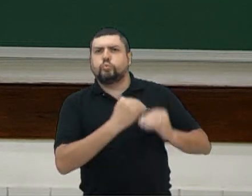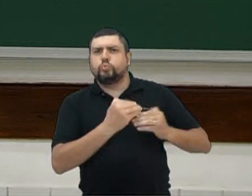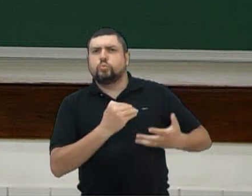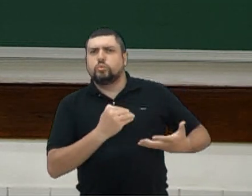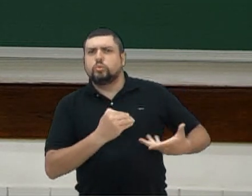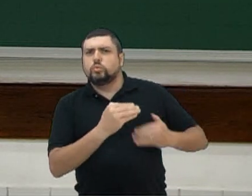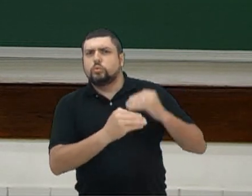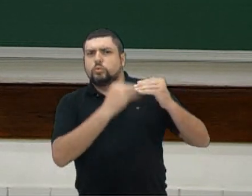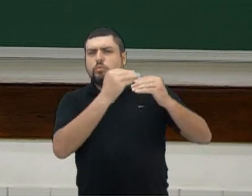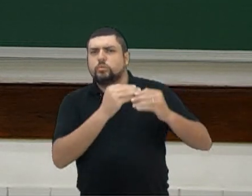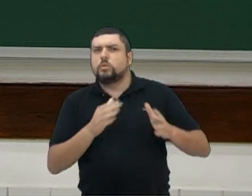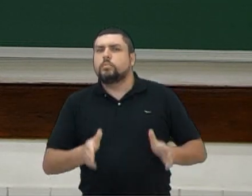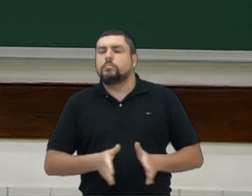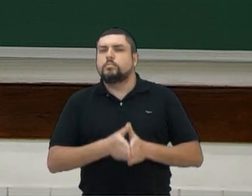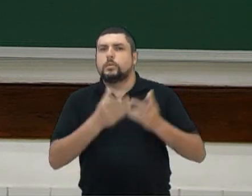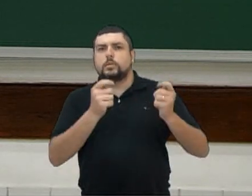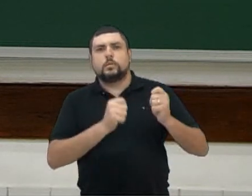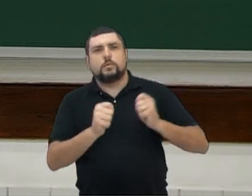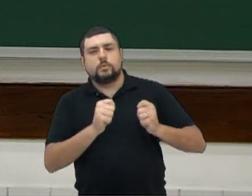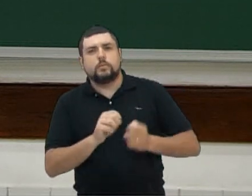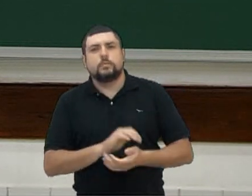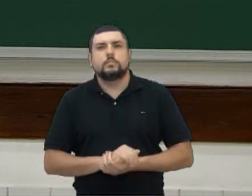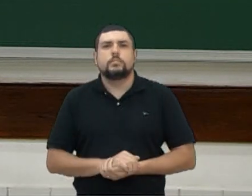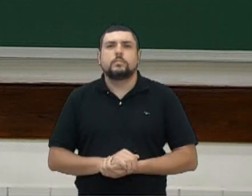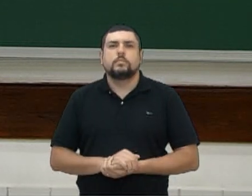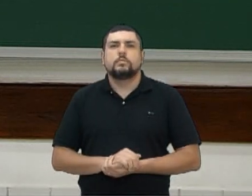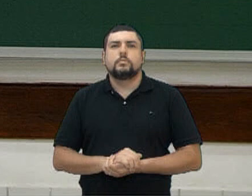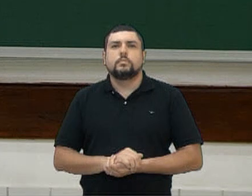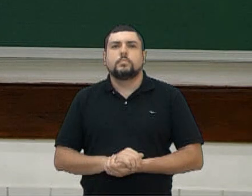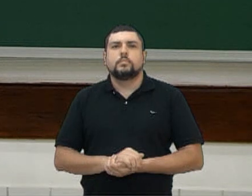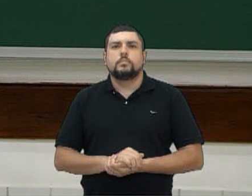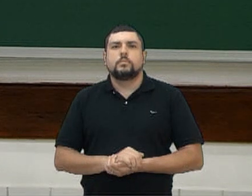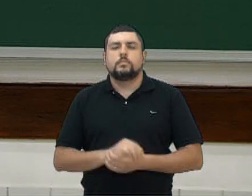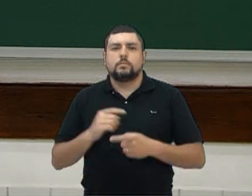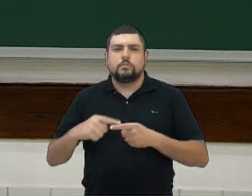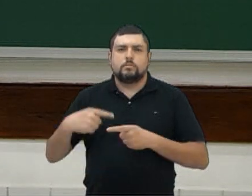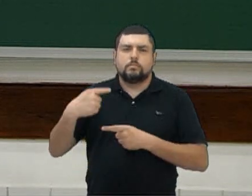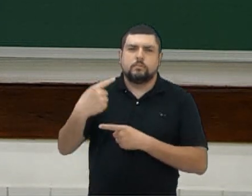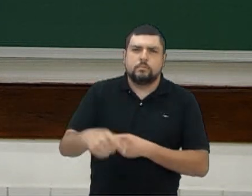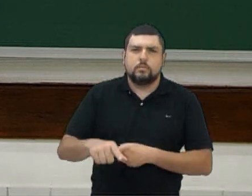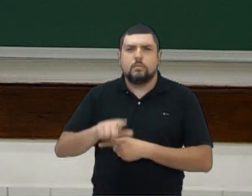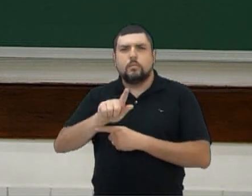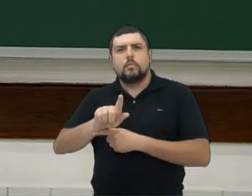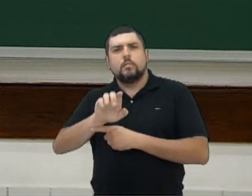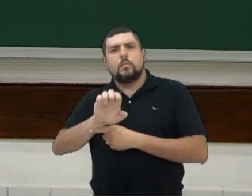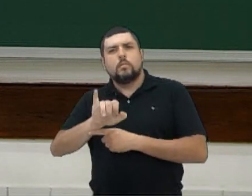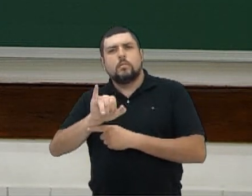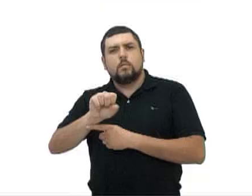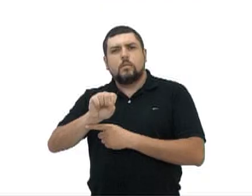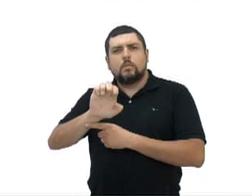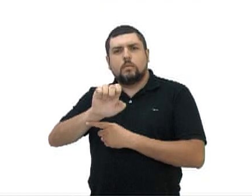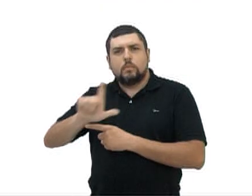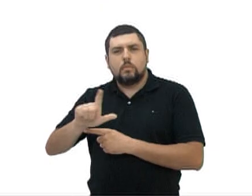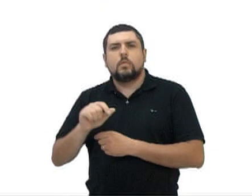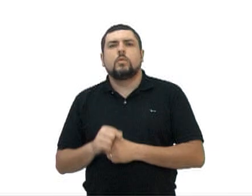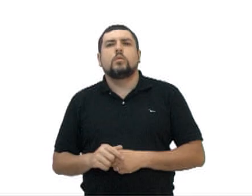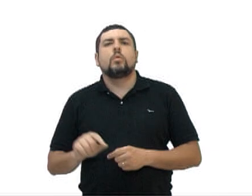pelo milagre econômico. A seguir nós temos o governo Geisel, que é um governo que vai